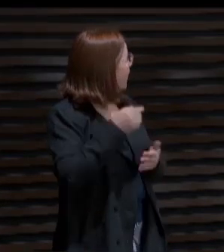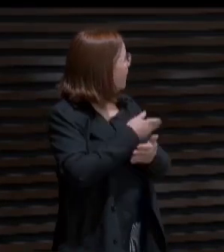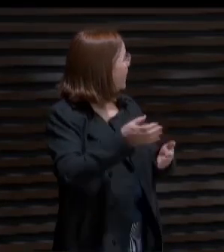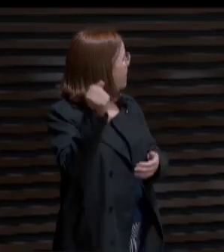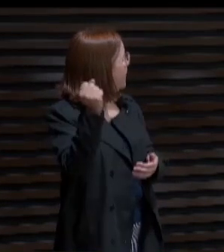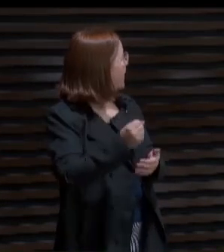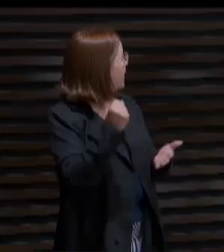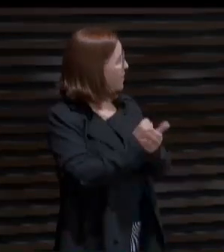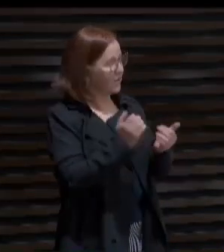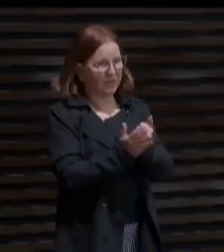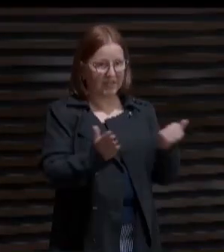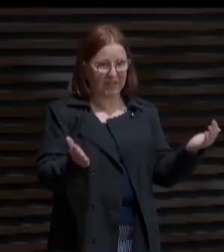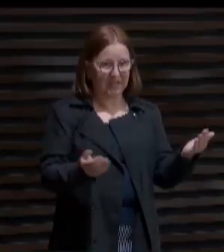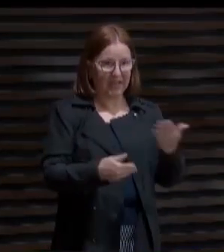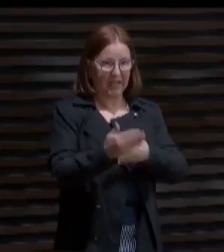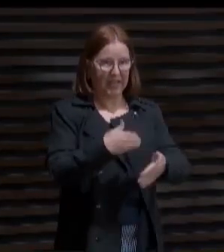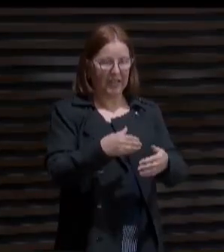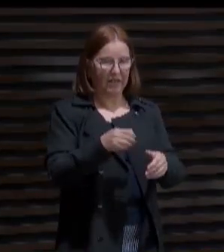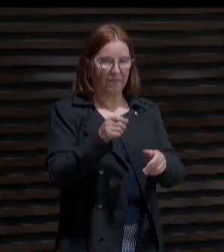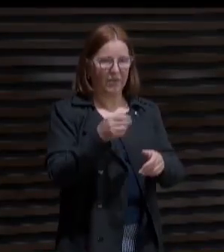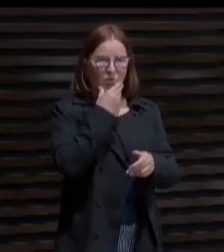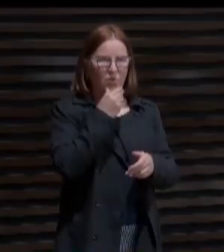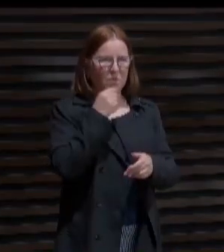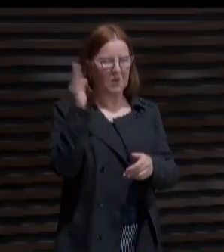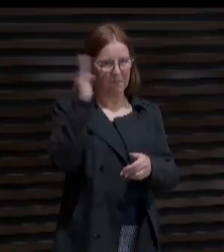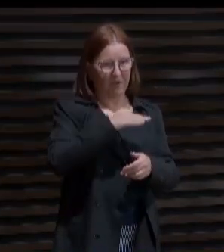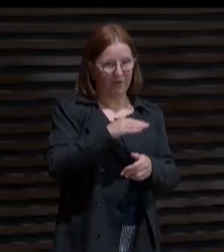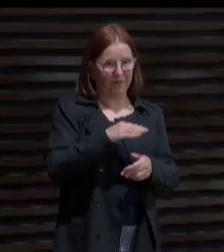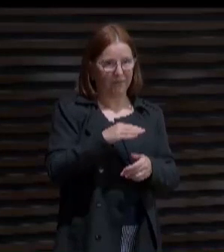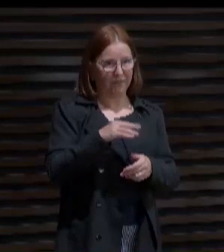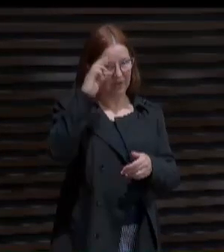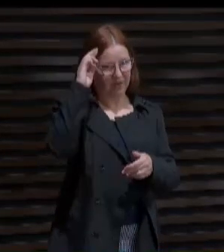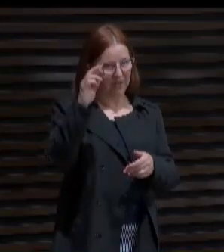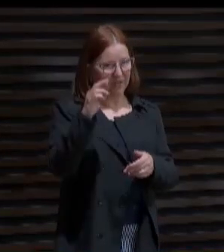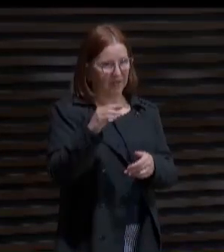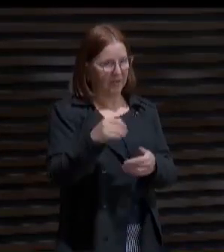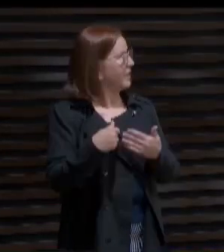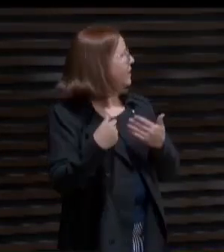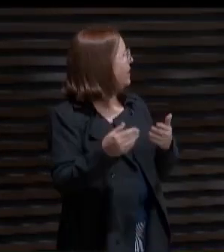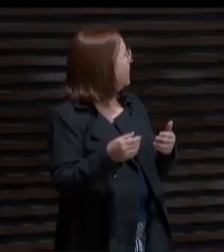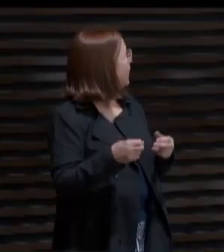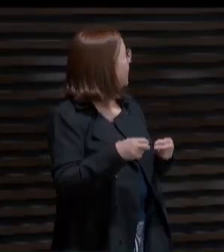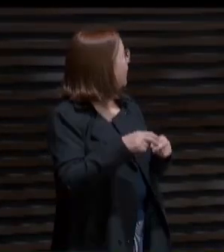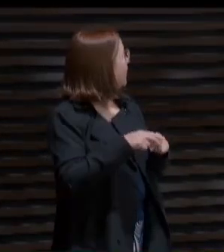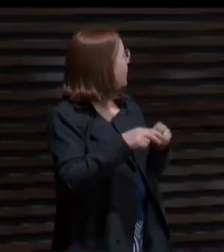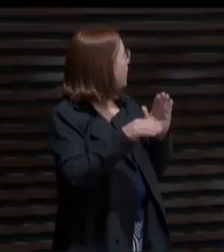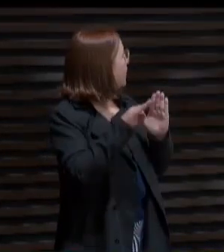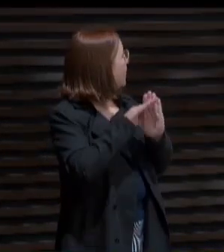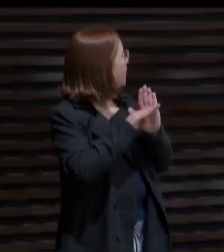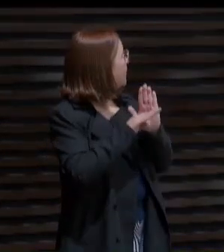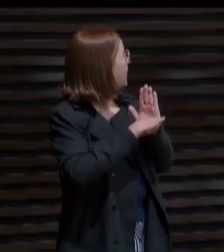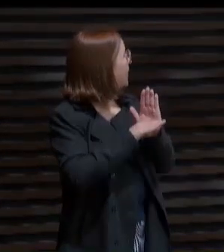crucificando-o por meio de homens maus. Ele foi entregue conforme o plano preestabelecido por Deus e